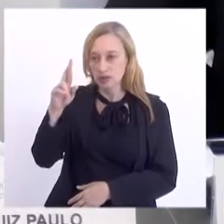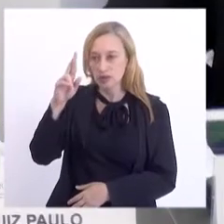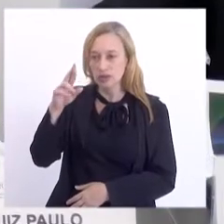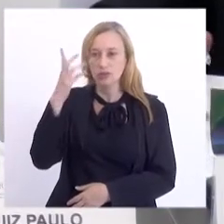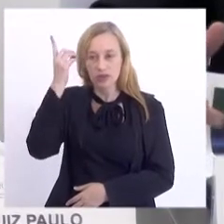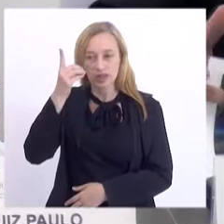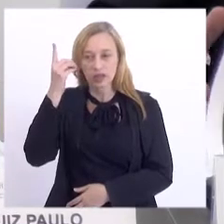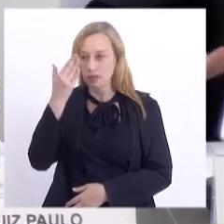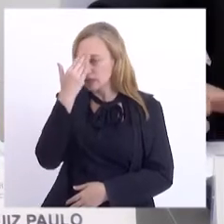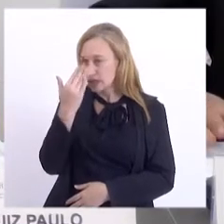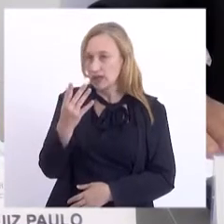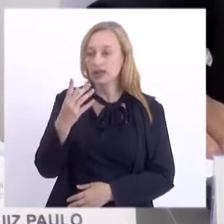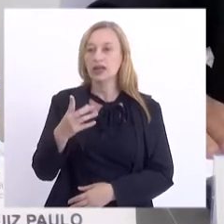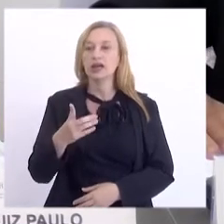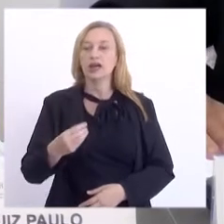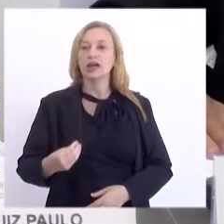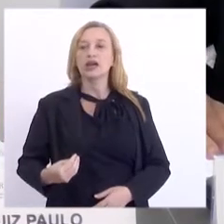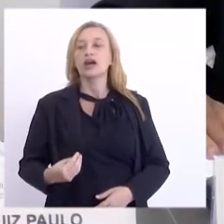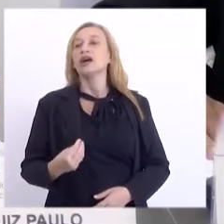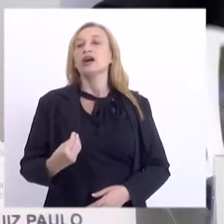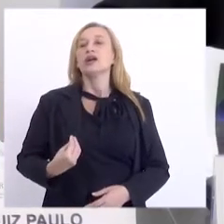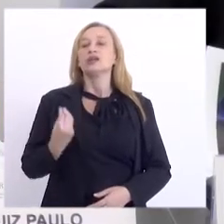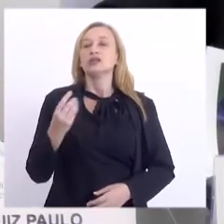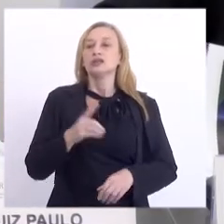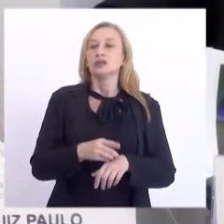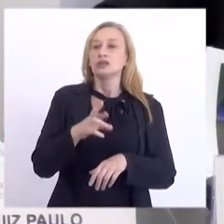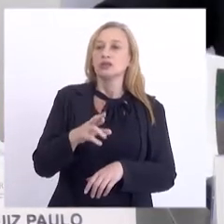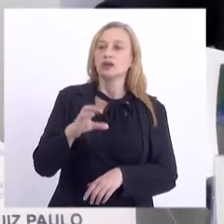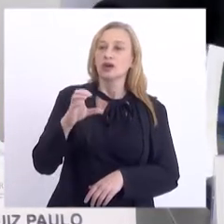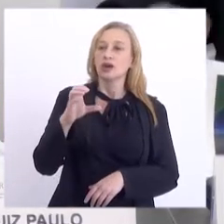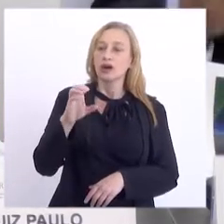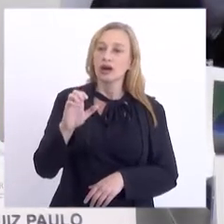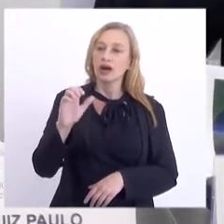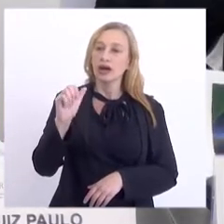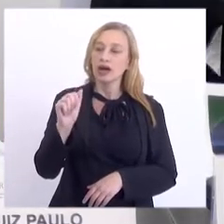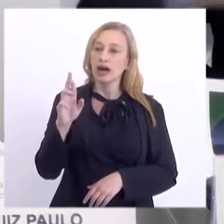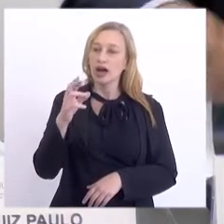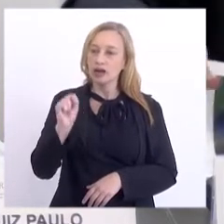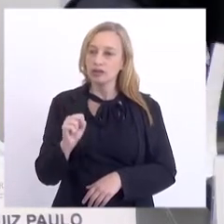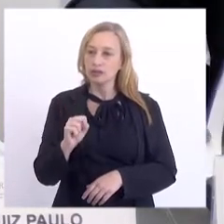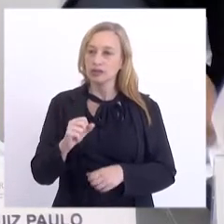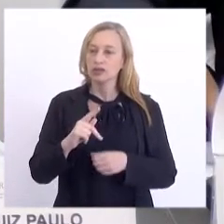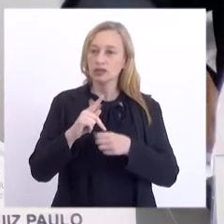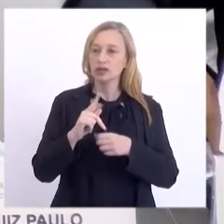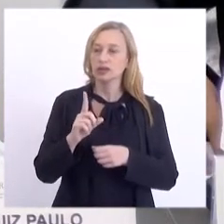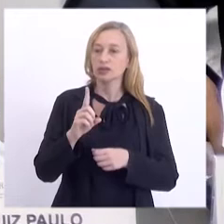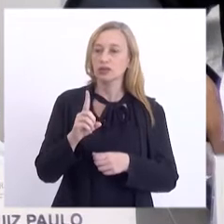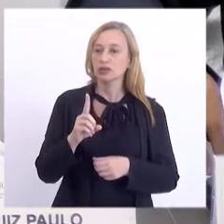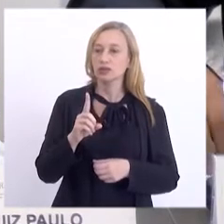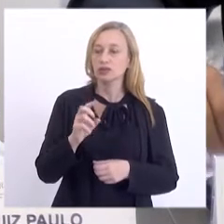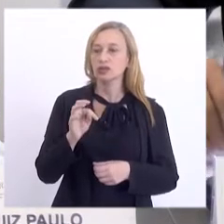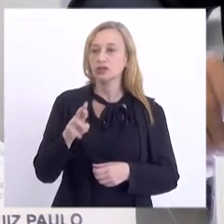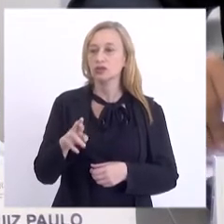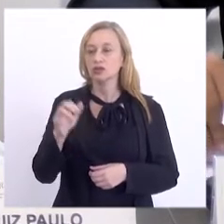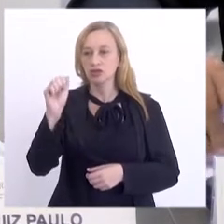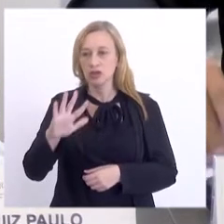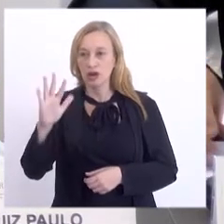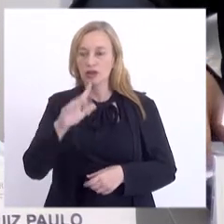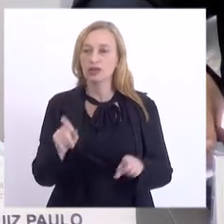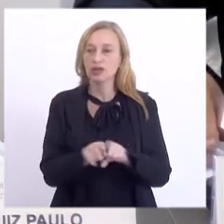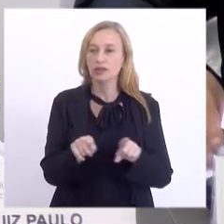registrou a presença do Dr Carlos Henrique auditor-geral e a doutora Ana